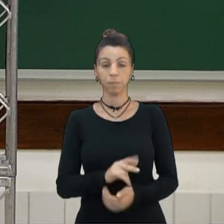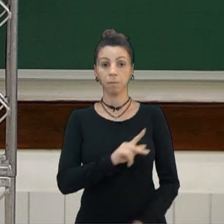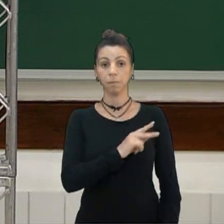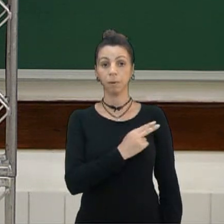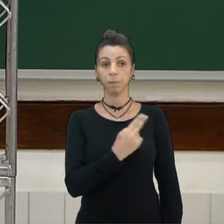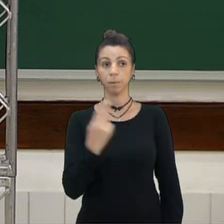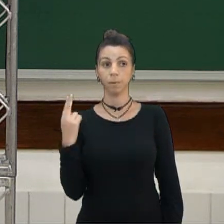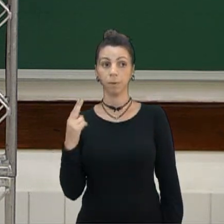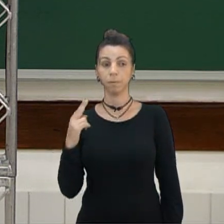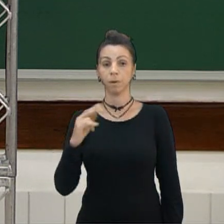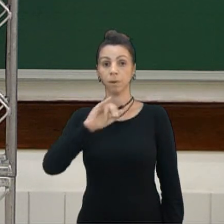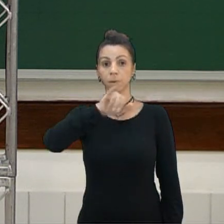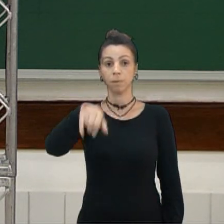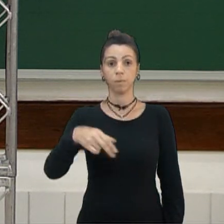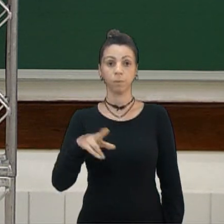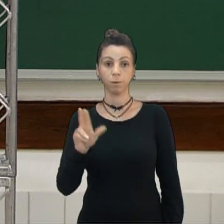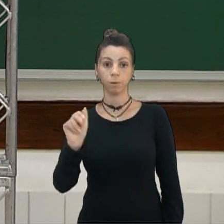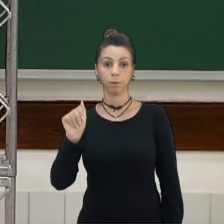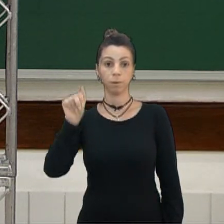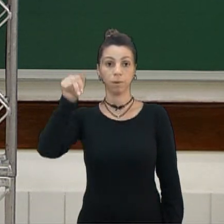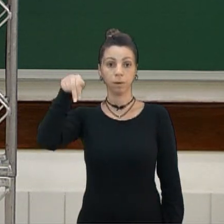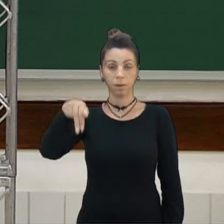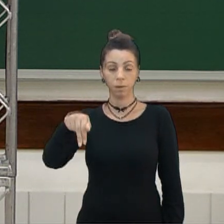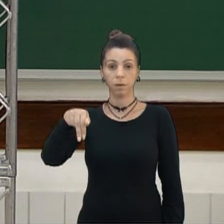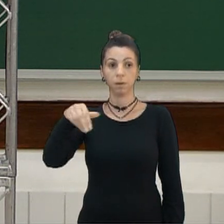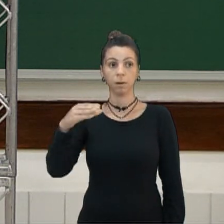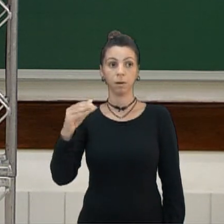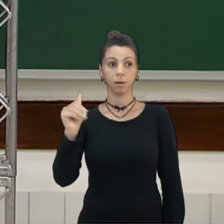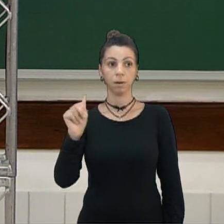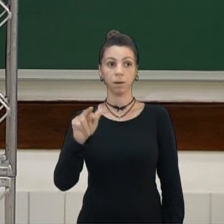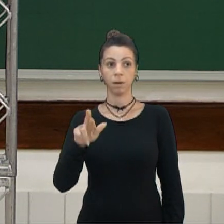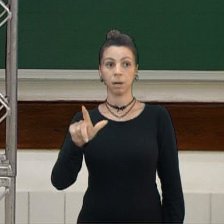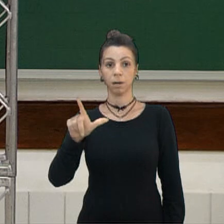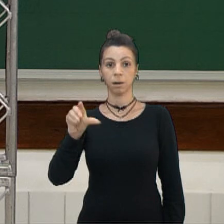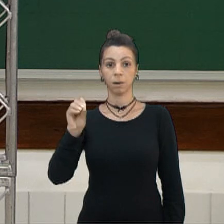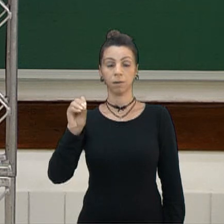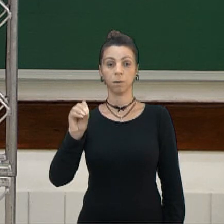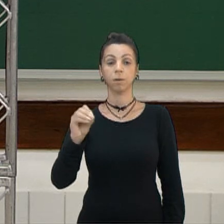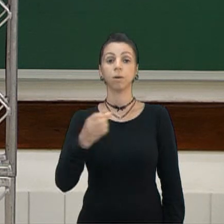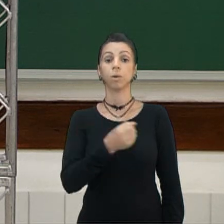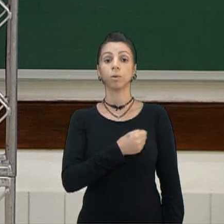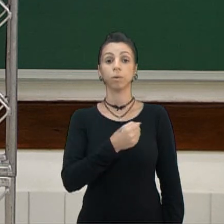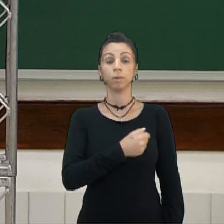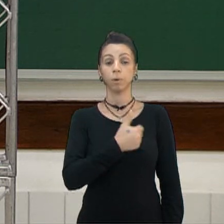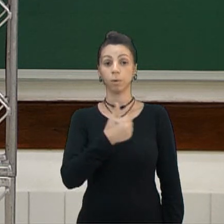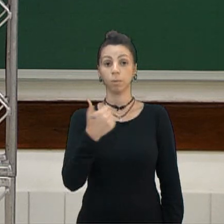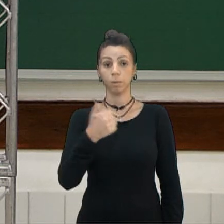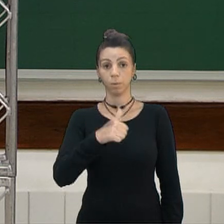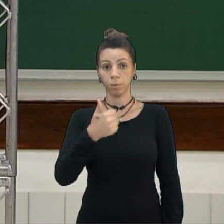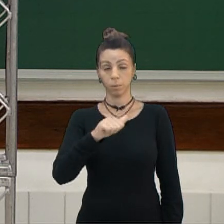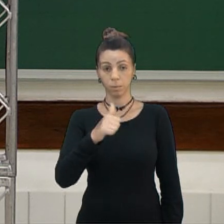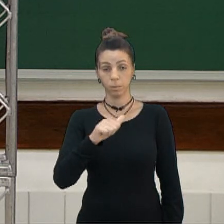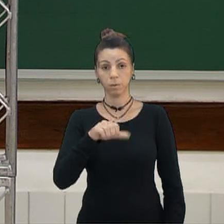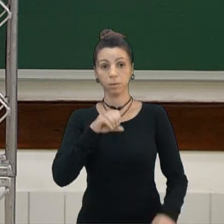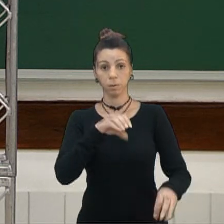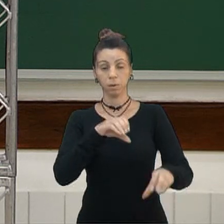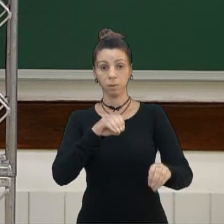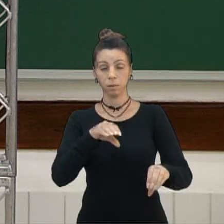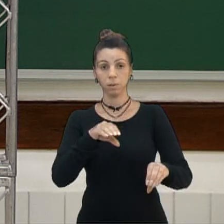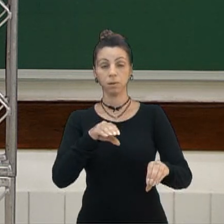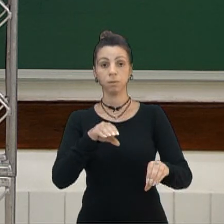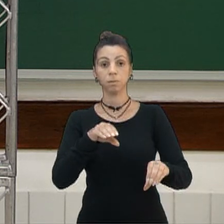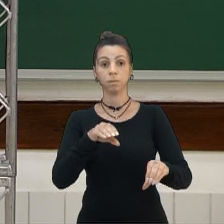nome é Juan Carlos Avilhato, tá? Vou dar a 11ª aula de ensino religioso, tá?